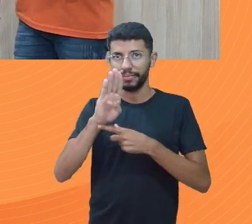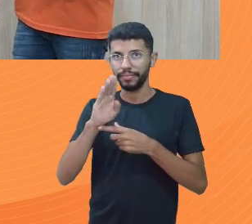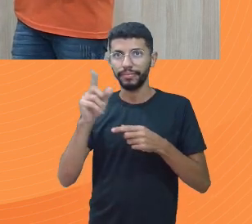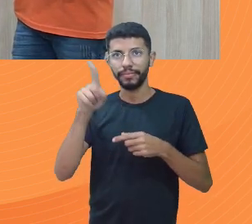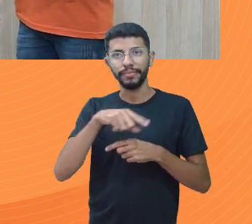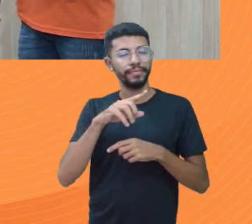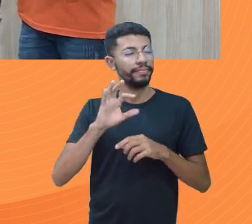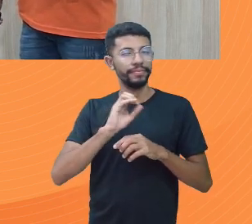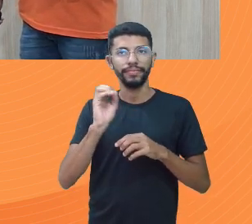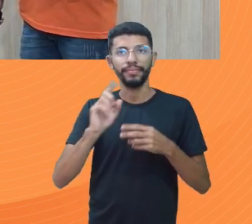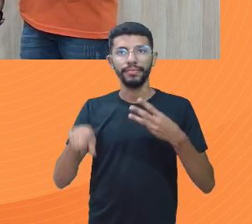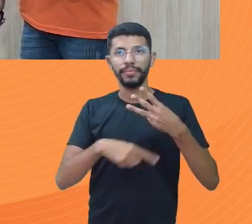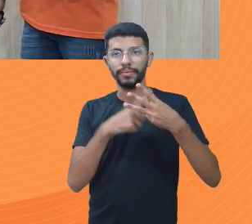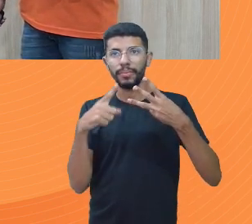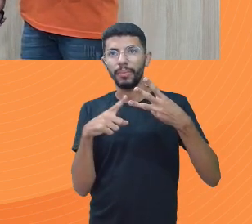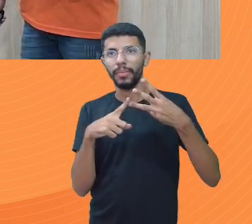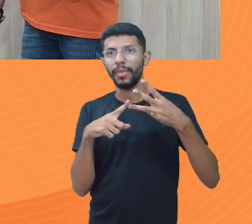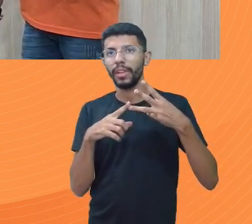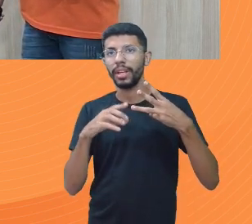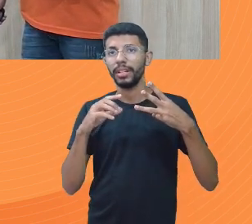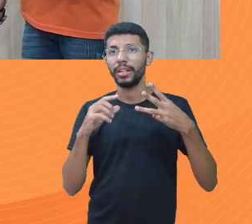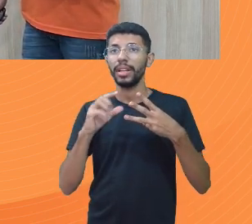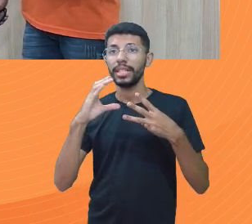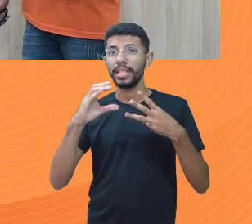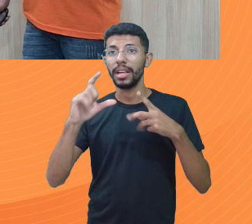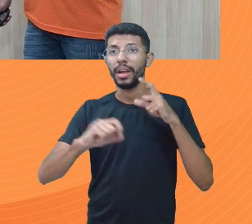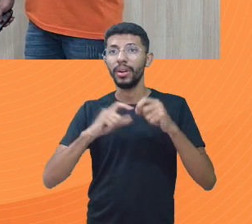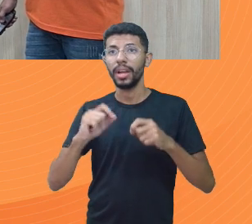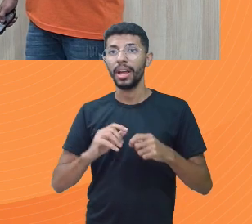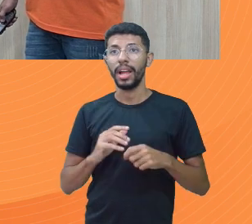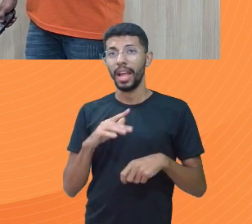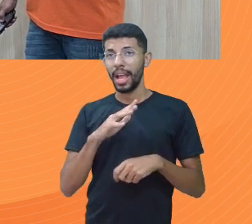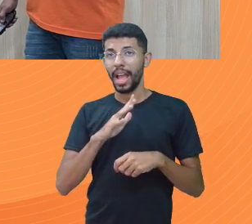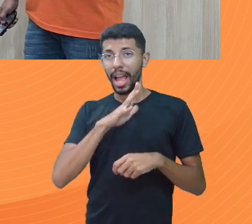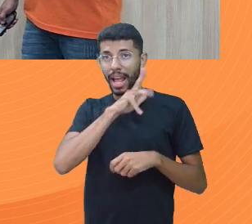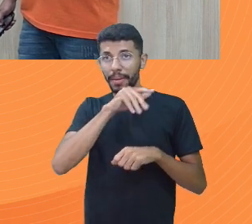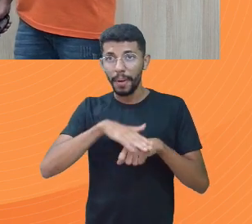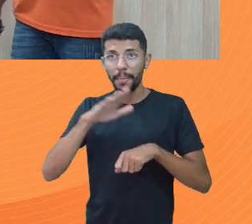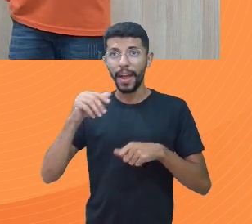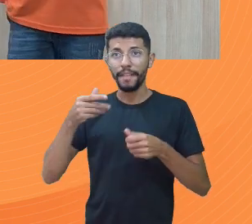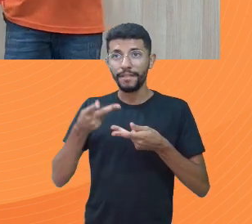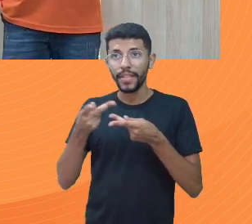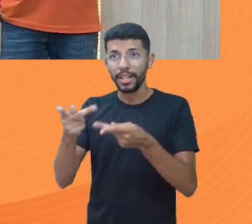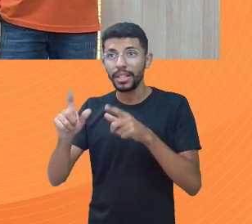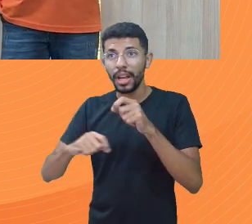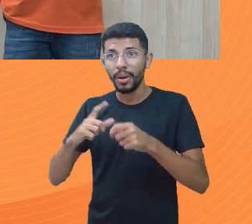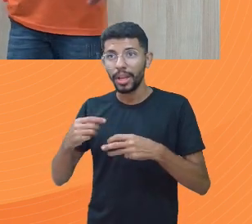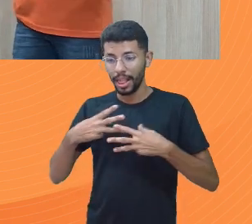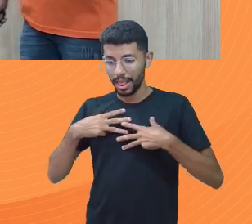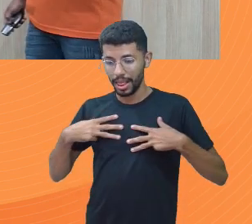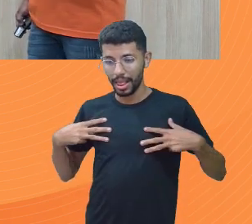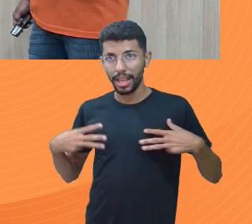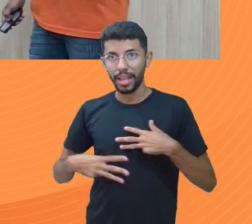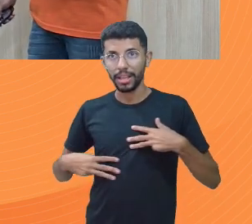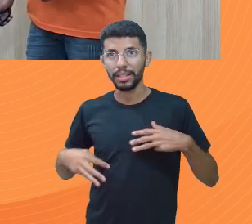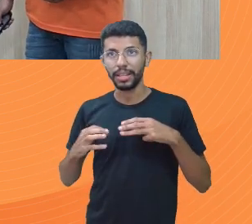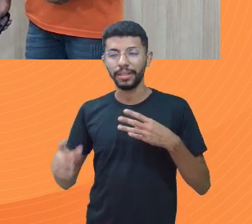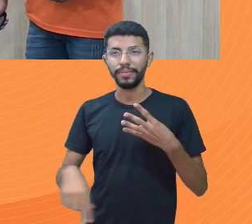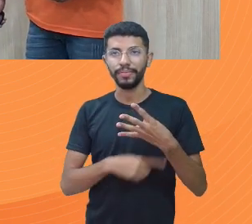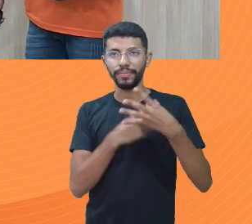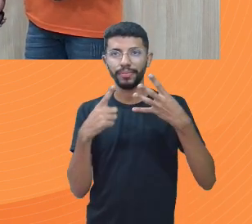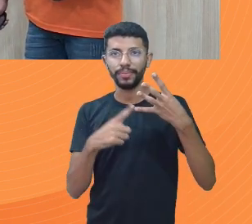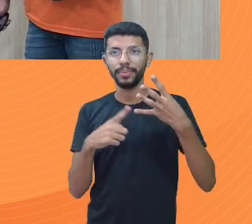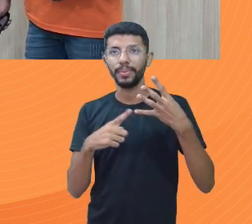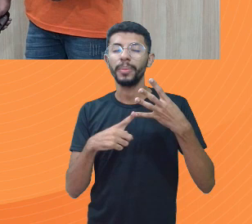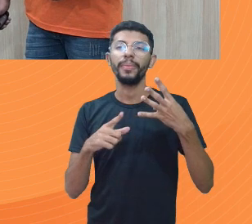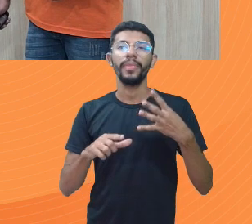C, os animais mais visitados foram os tigres. Não, o mais visitado foi o macaco. Letra C está fora. Letra D,